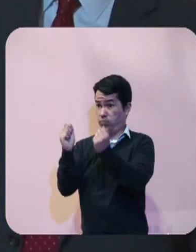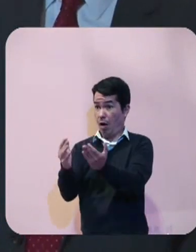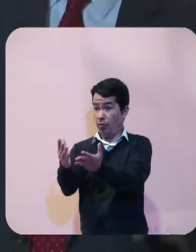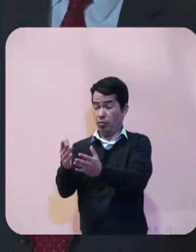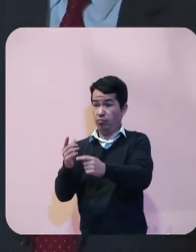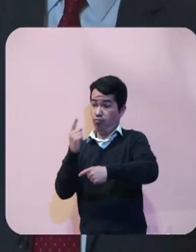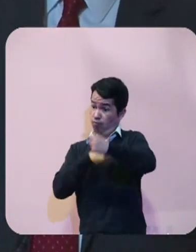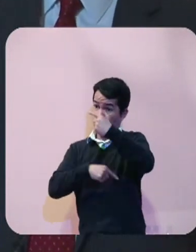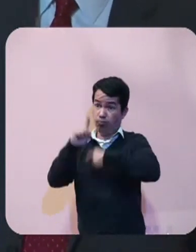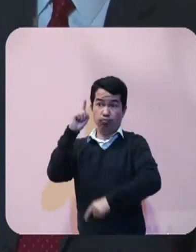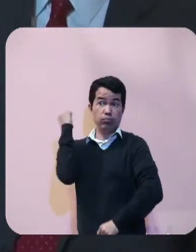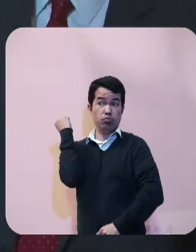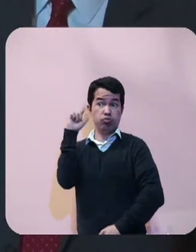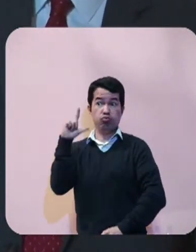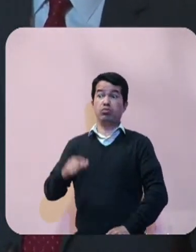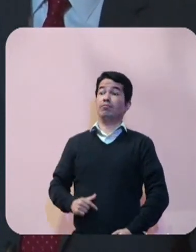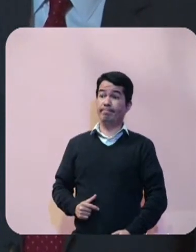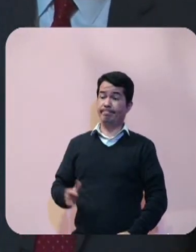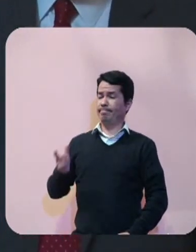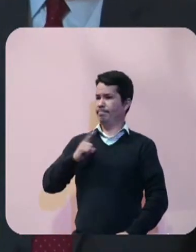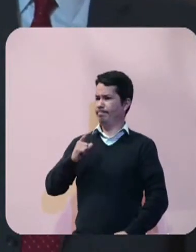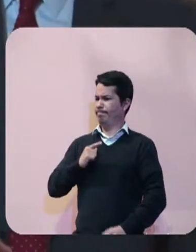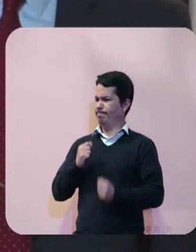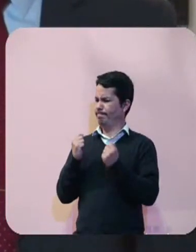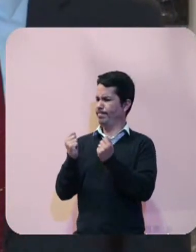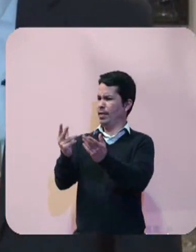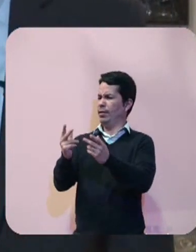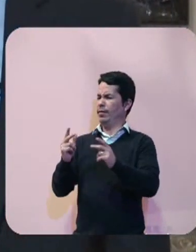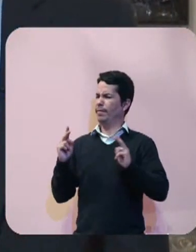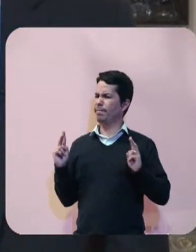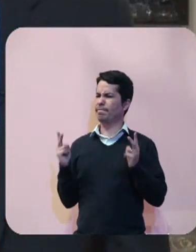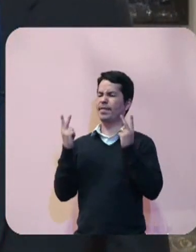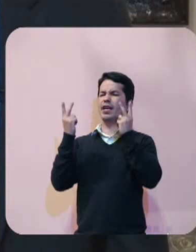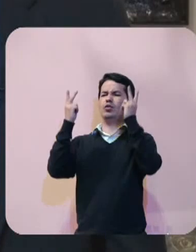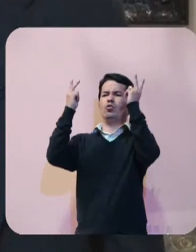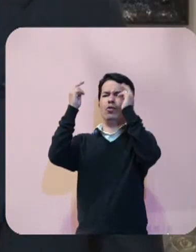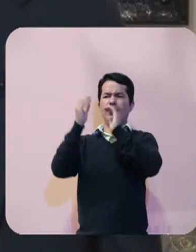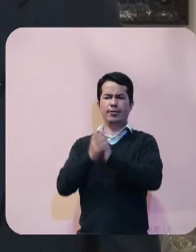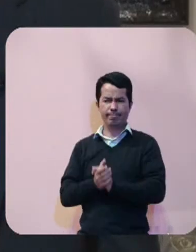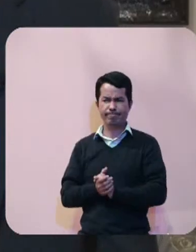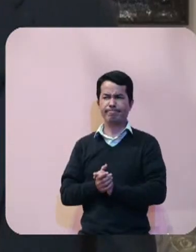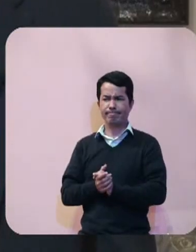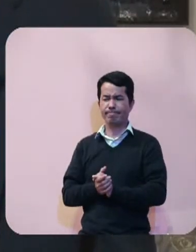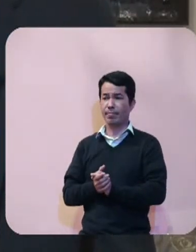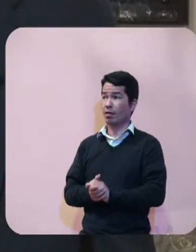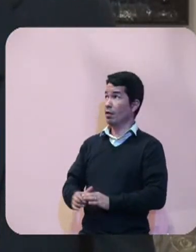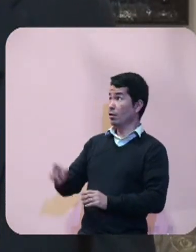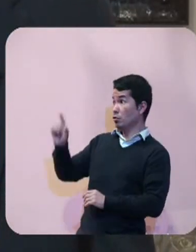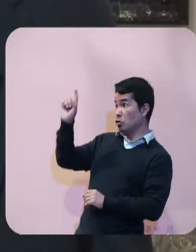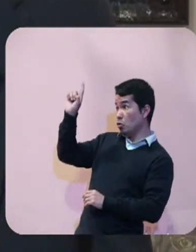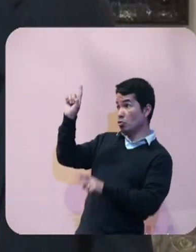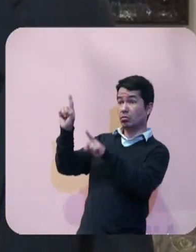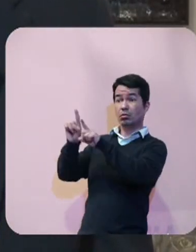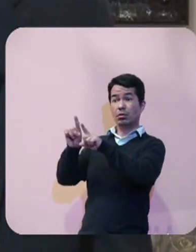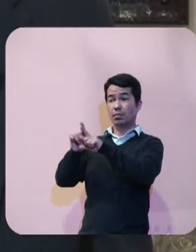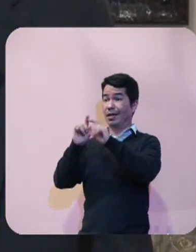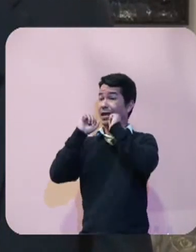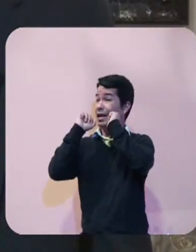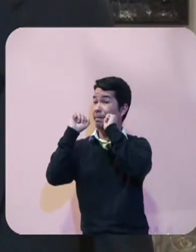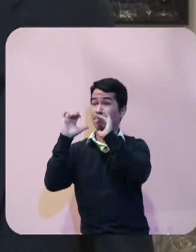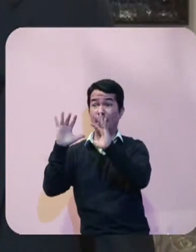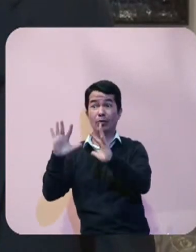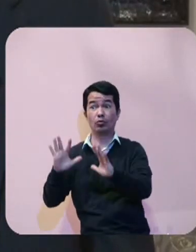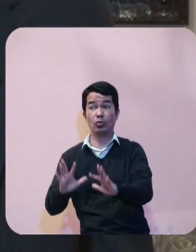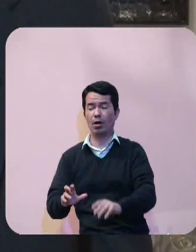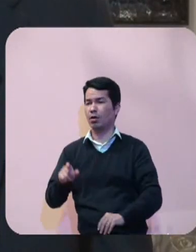um caminho e por 7 fugirão. O Senhor enviará bênçãos aos seus celeiros e a tudo que as